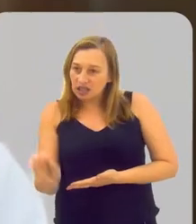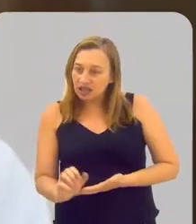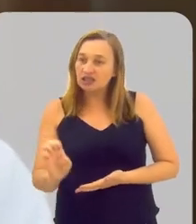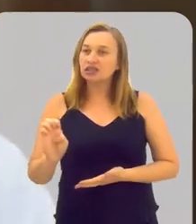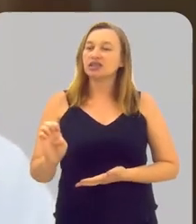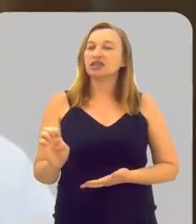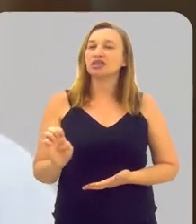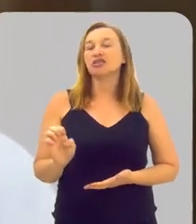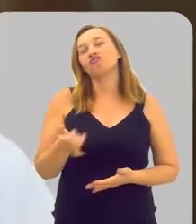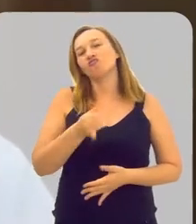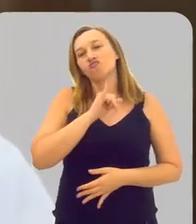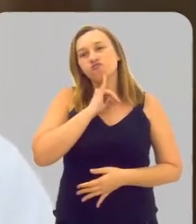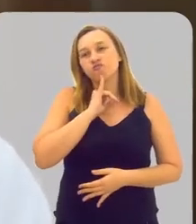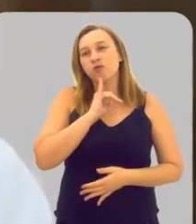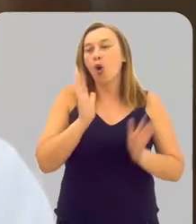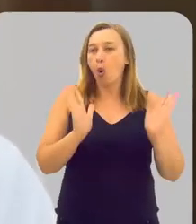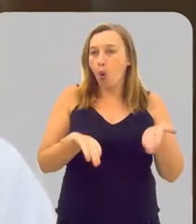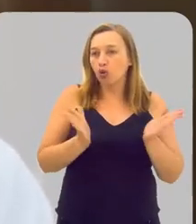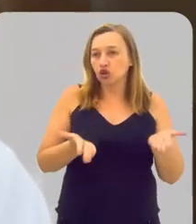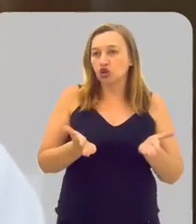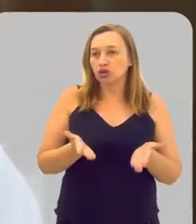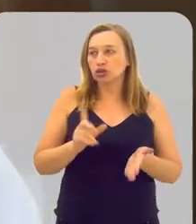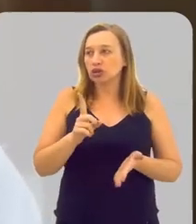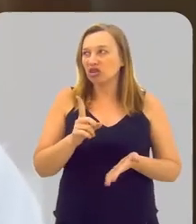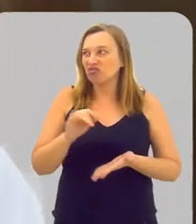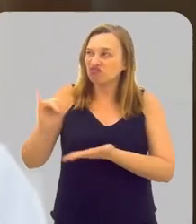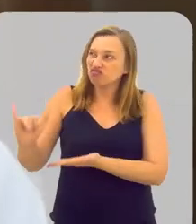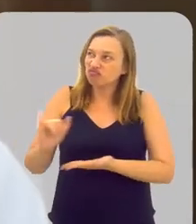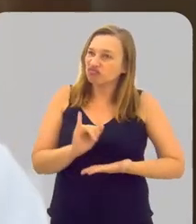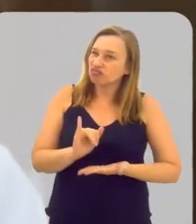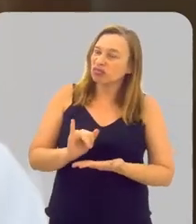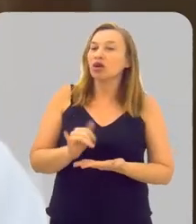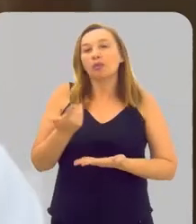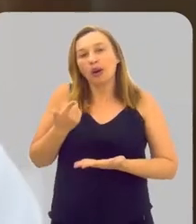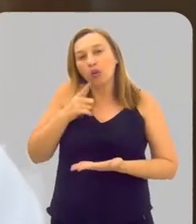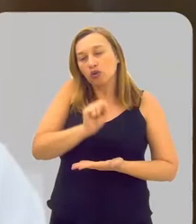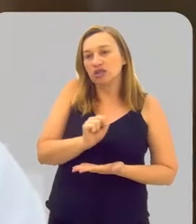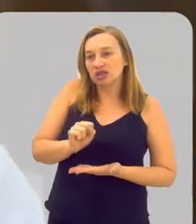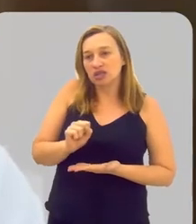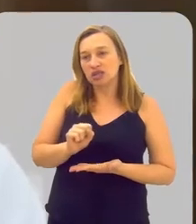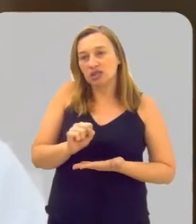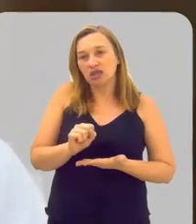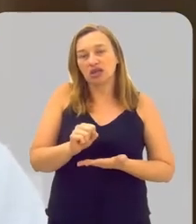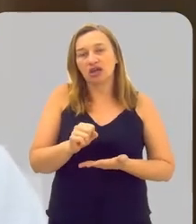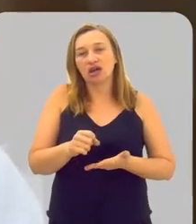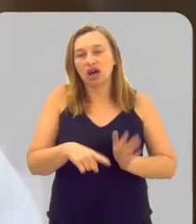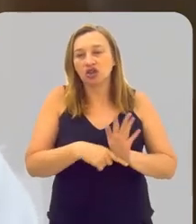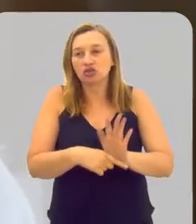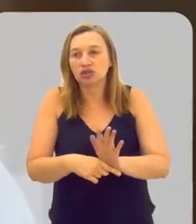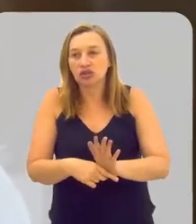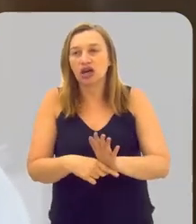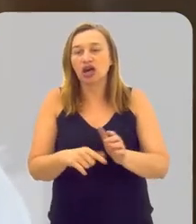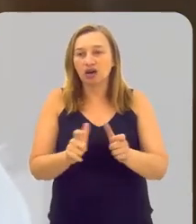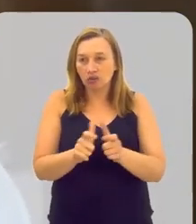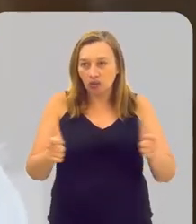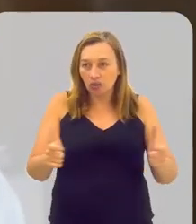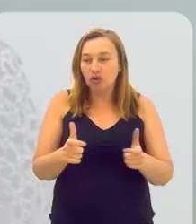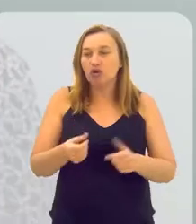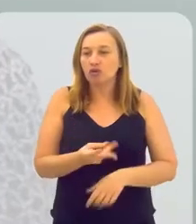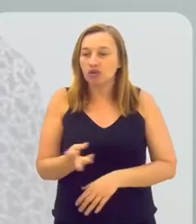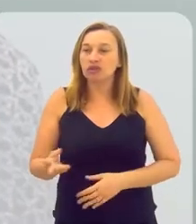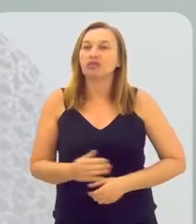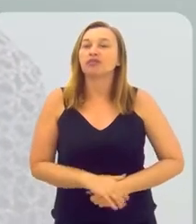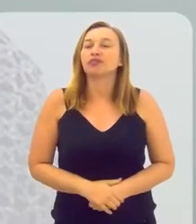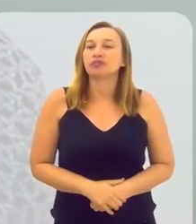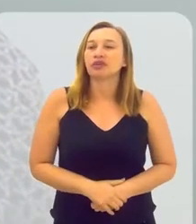fertilizantes nitrogenados, que infelizmente a gente hoje em dia ainda importa muito para conseguir fazer o atendimento da demanda de fertilizantes internos. E aí,